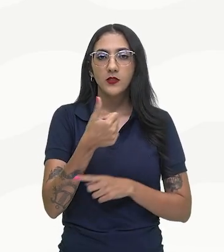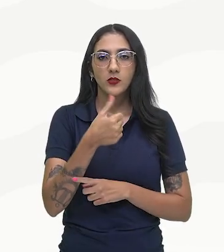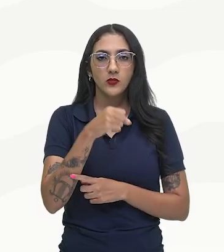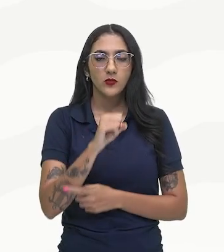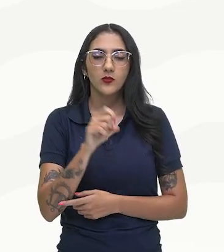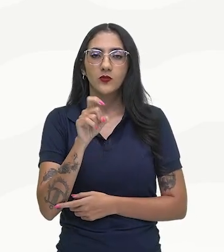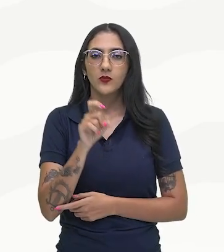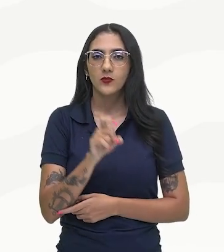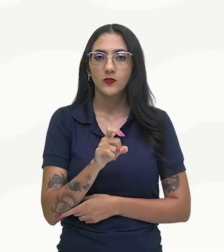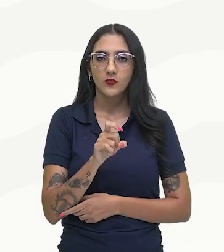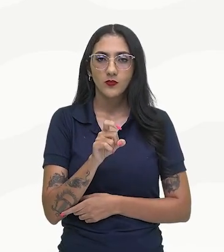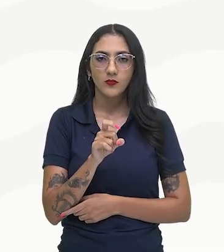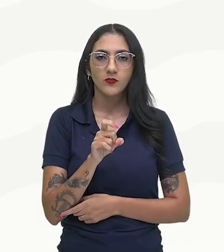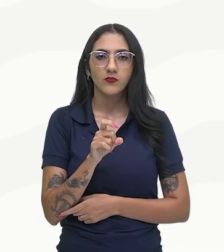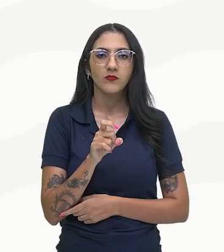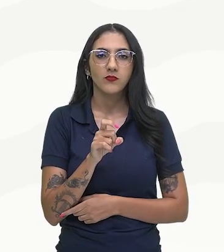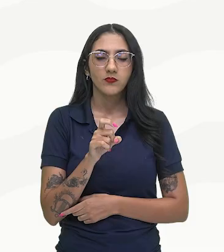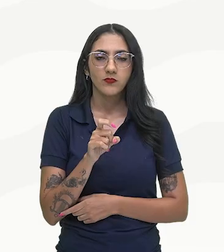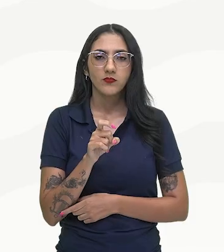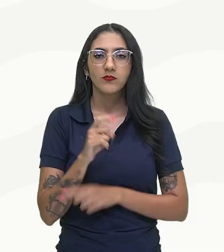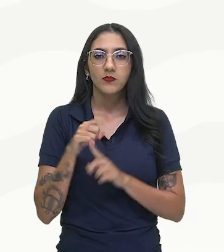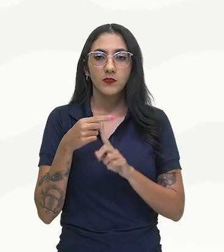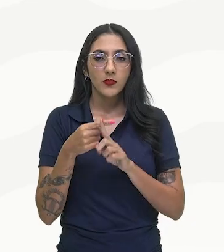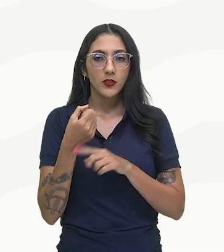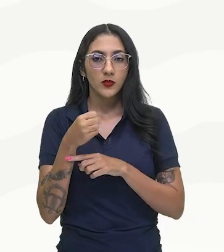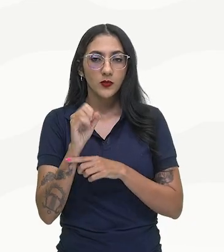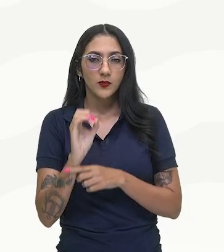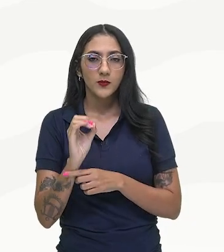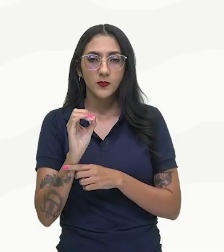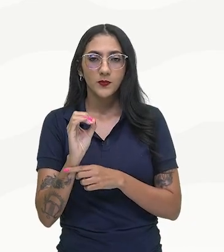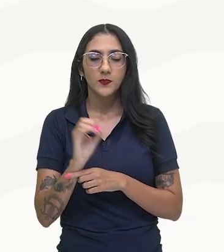vezes 5 mais 80.